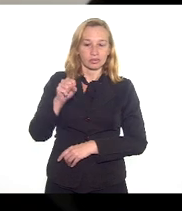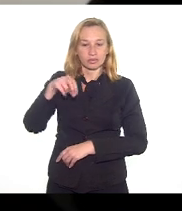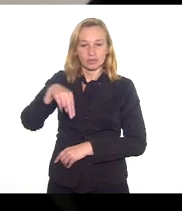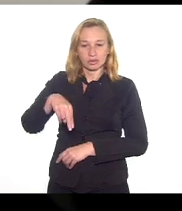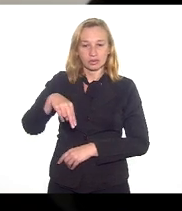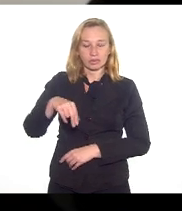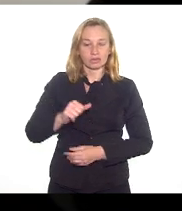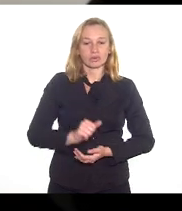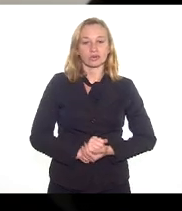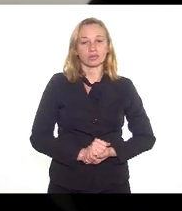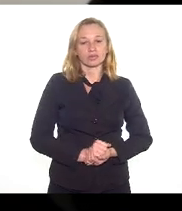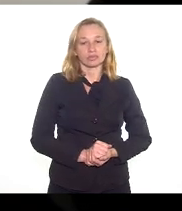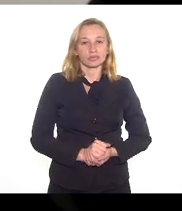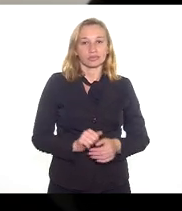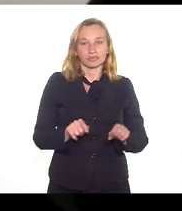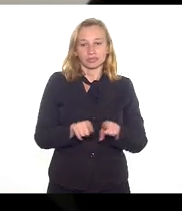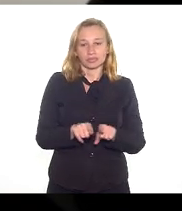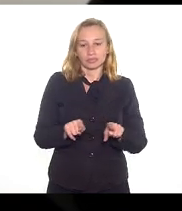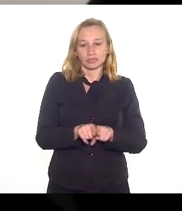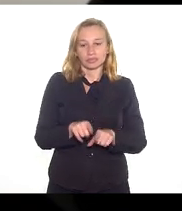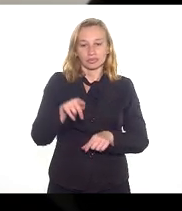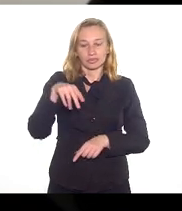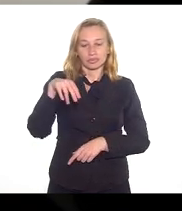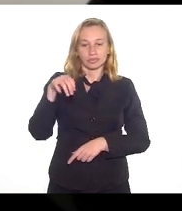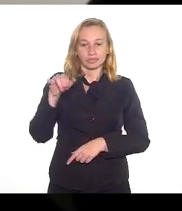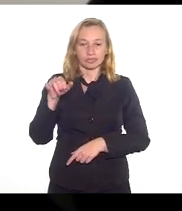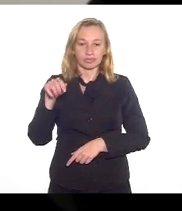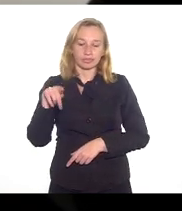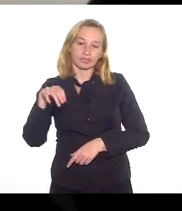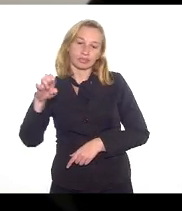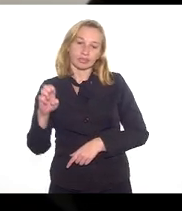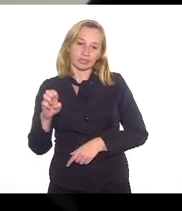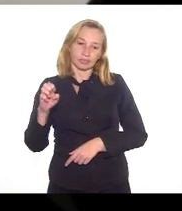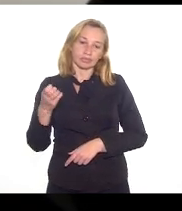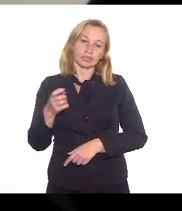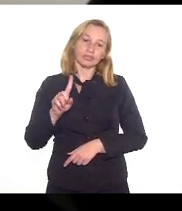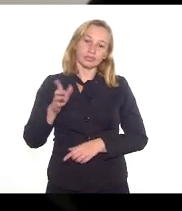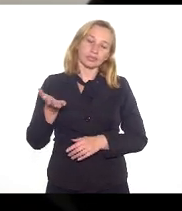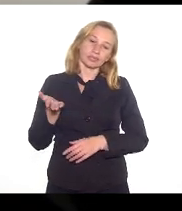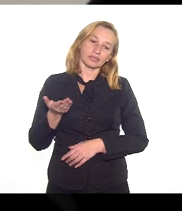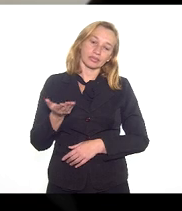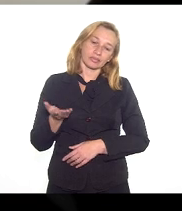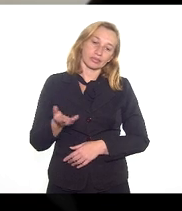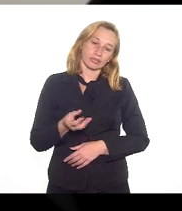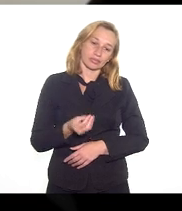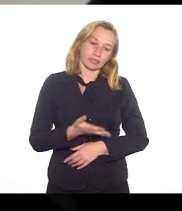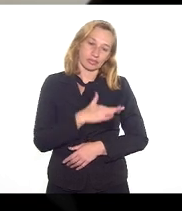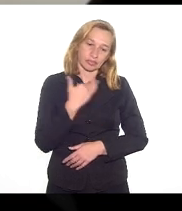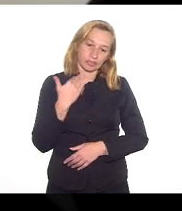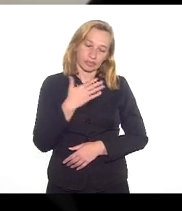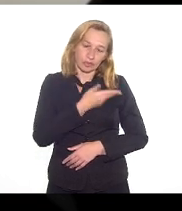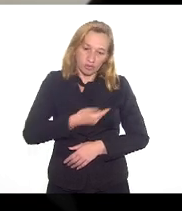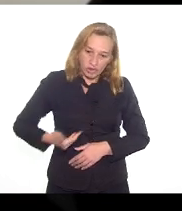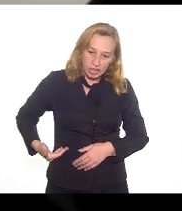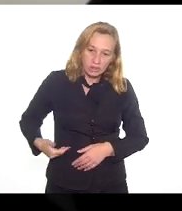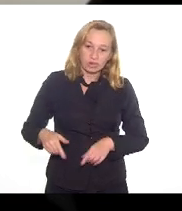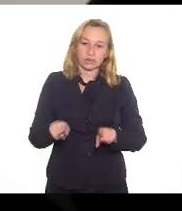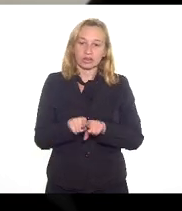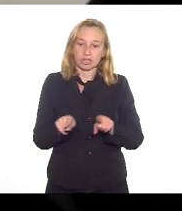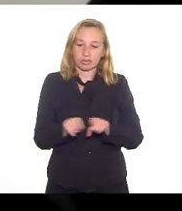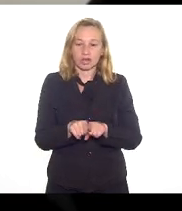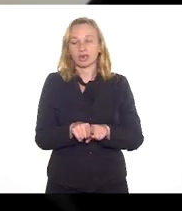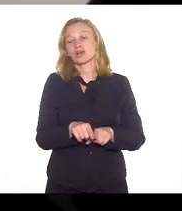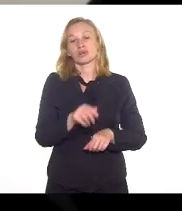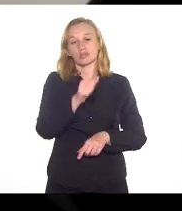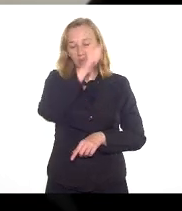grande Jaime Lerner, foi governador, prefeito. Vamos fazer um minuto de silêncio pelas vítimas,